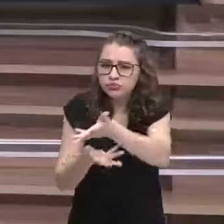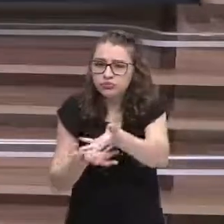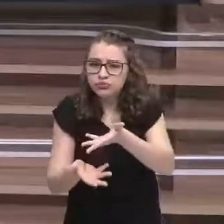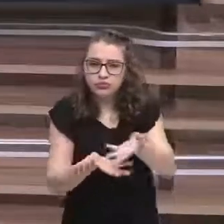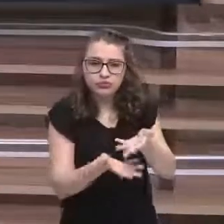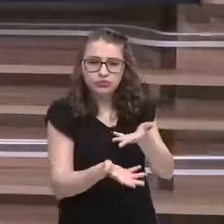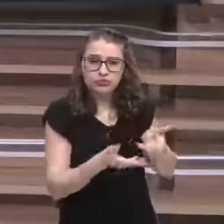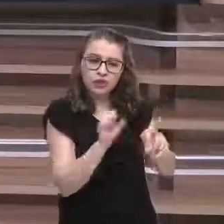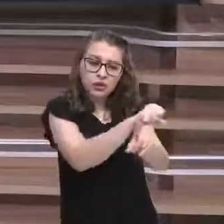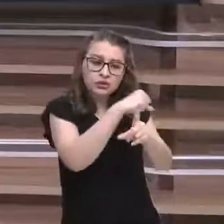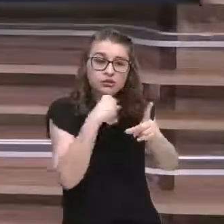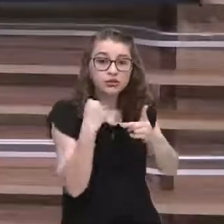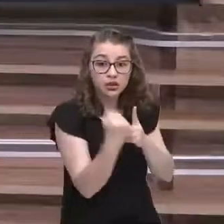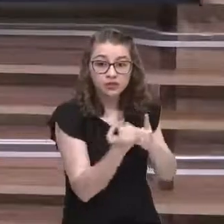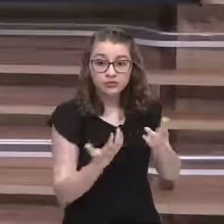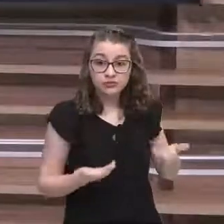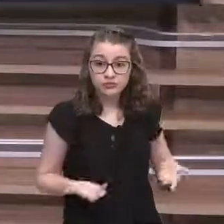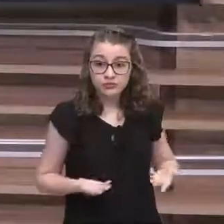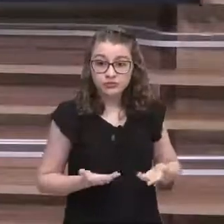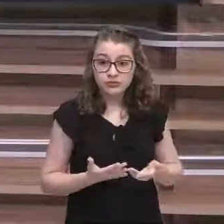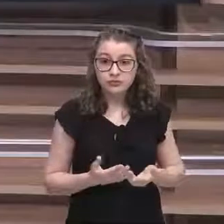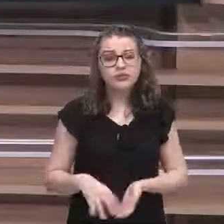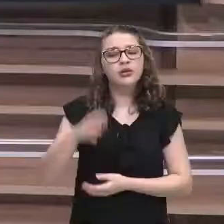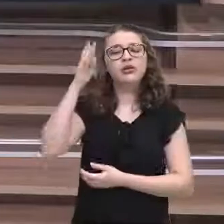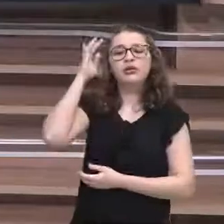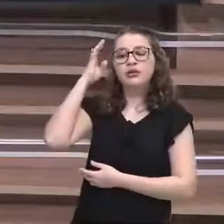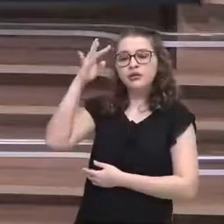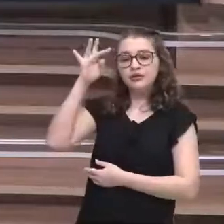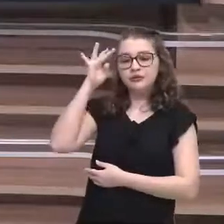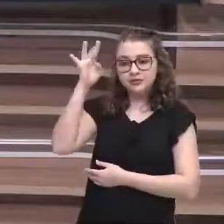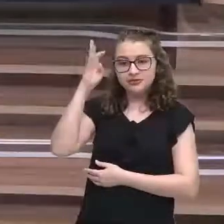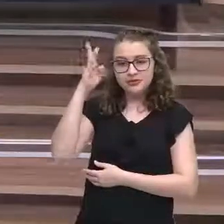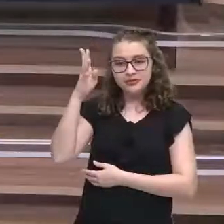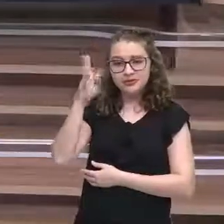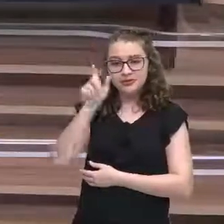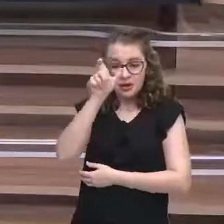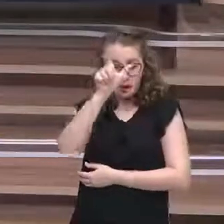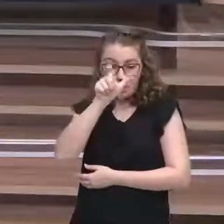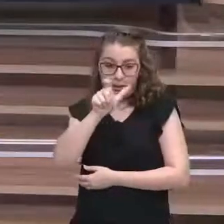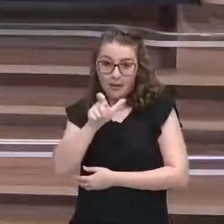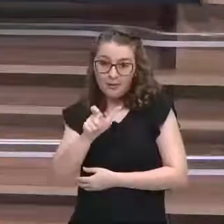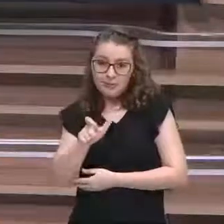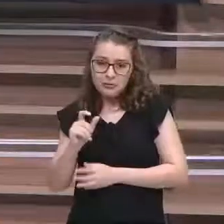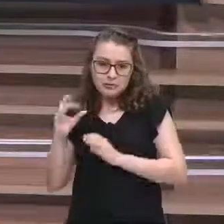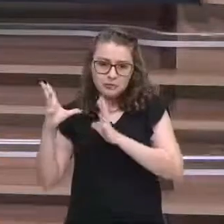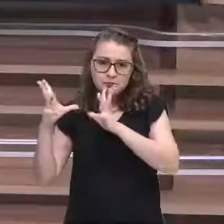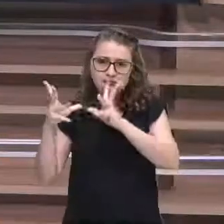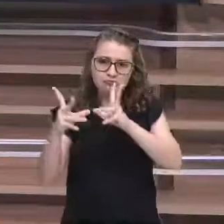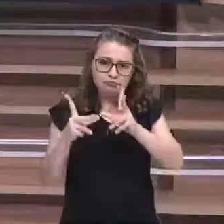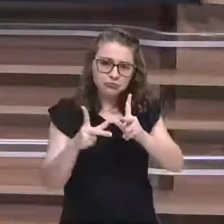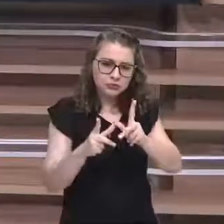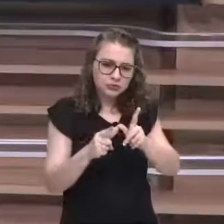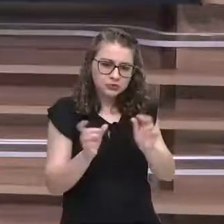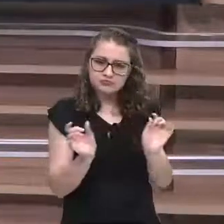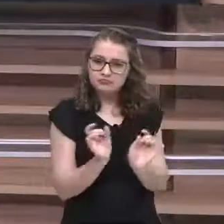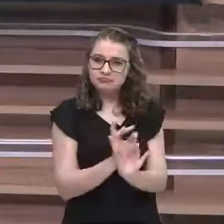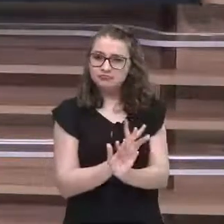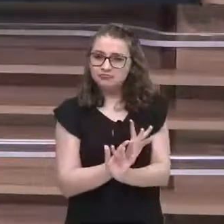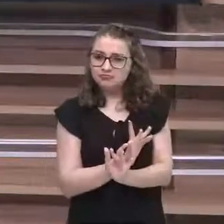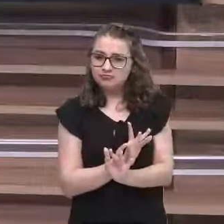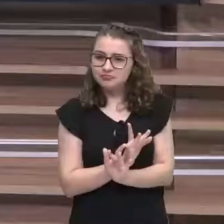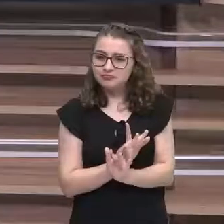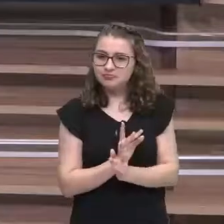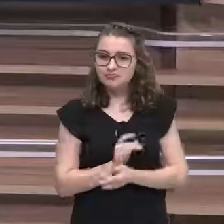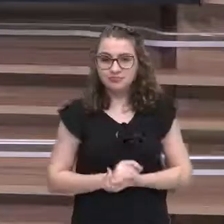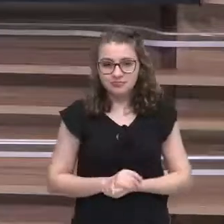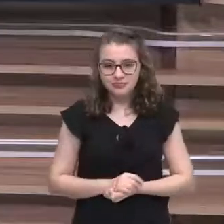com a sociedade, e a filosofia, o ser humano enquanto uma totalidade de ser. E a